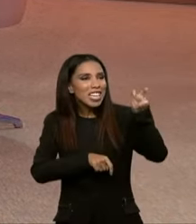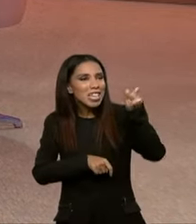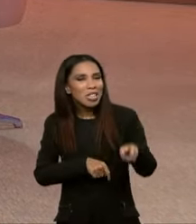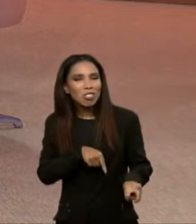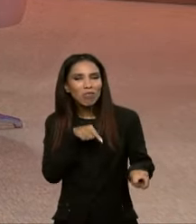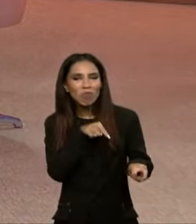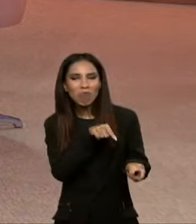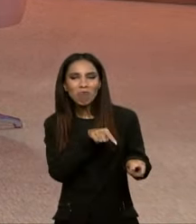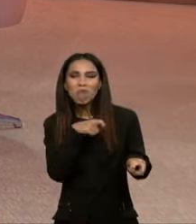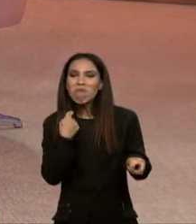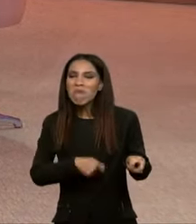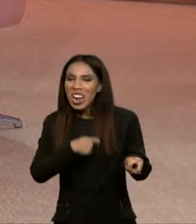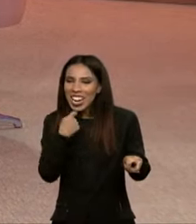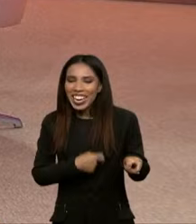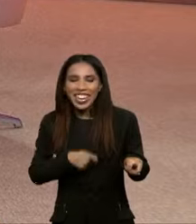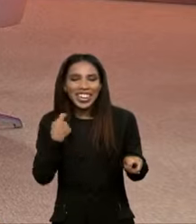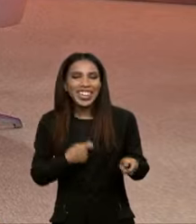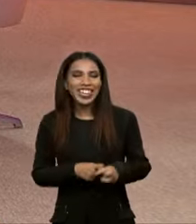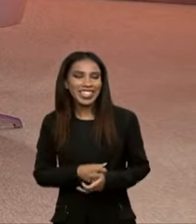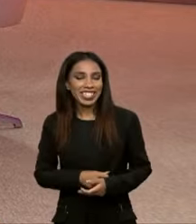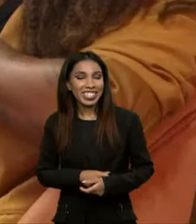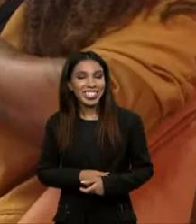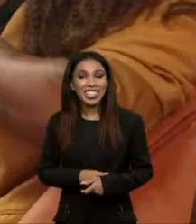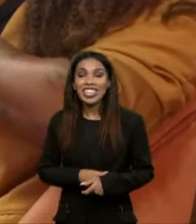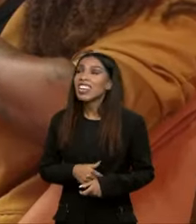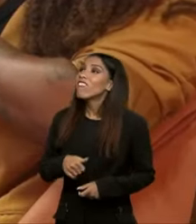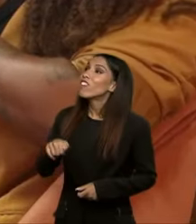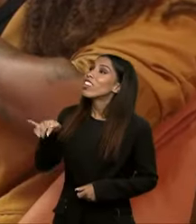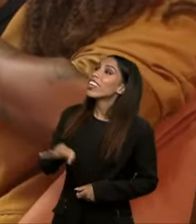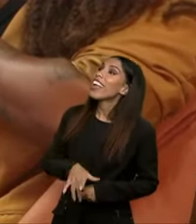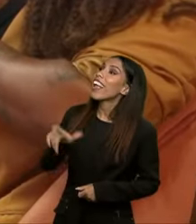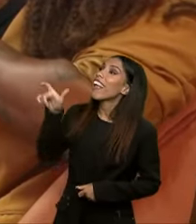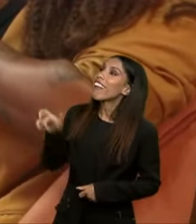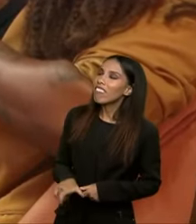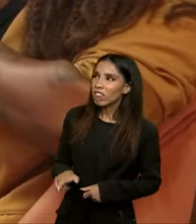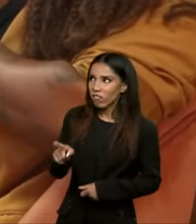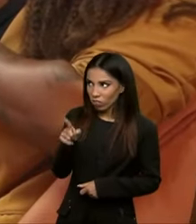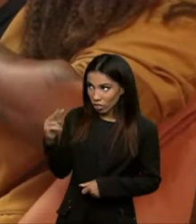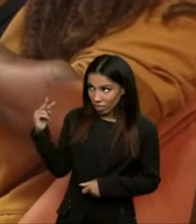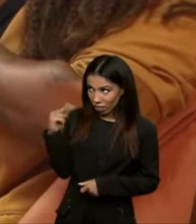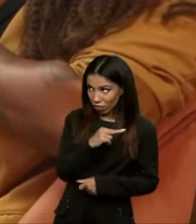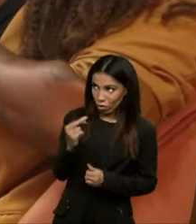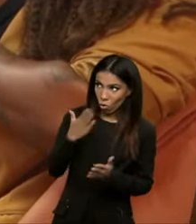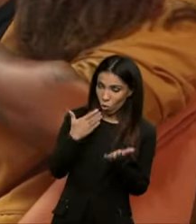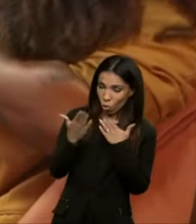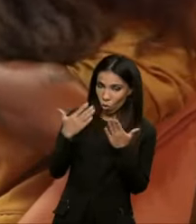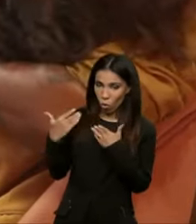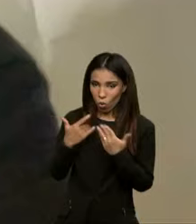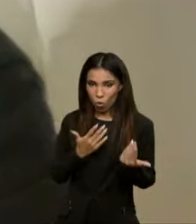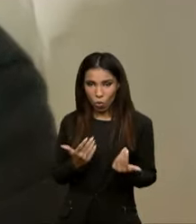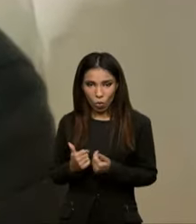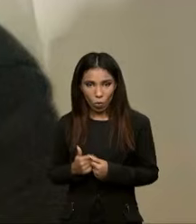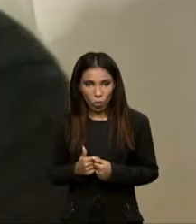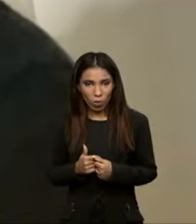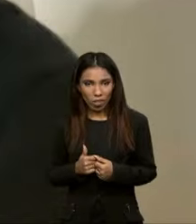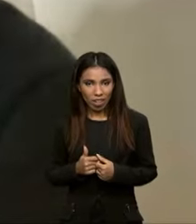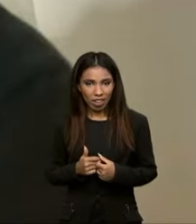Verdade, lindo! E quem é você, Babayoff? Você viu que a gente conversando, que é essa pergunta filosófica?